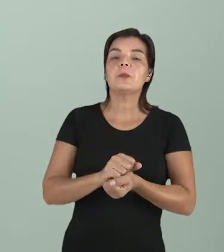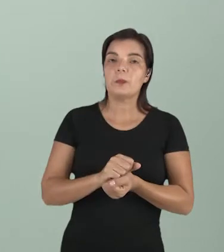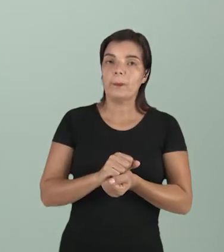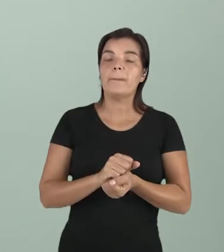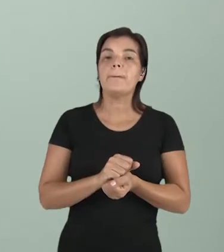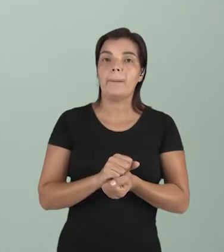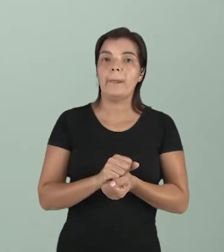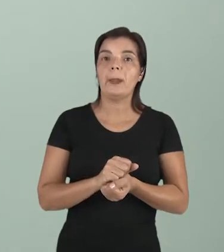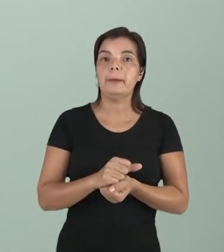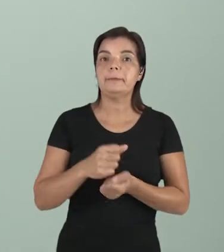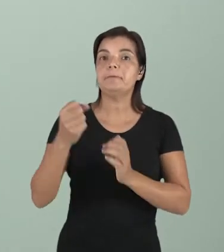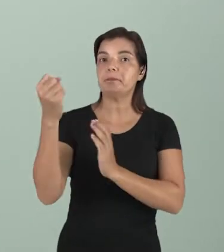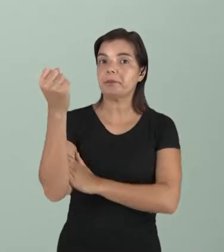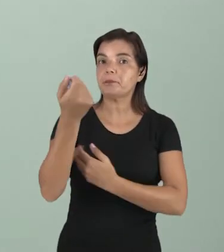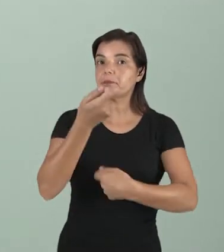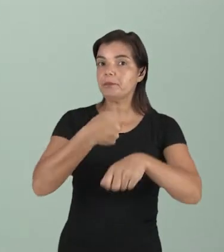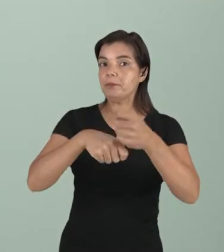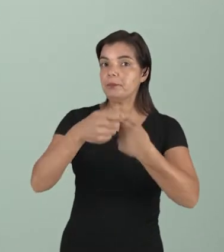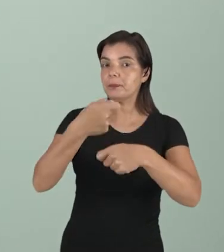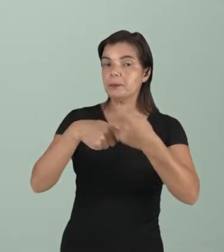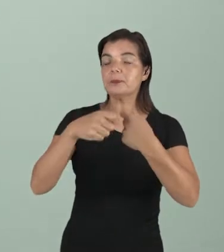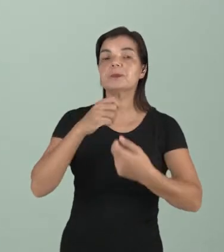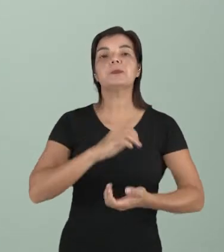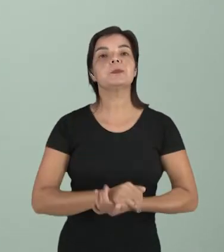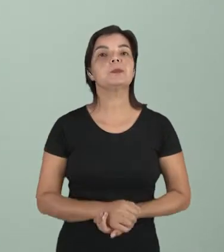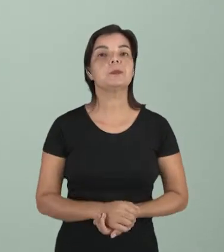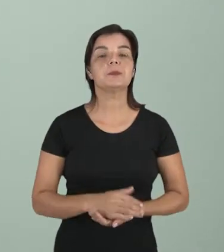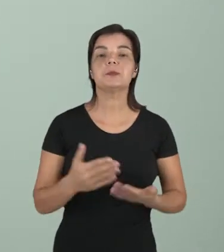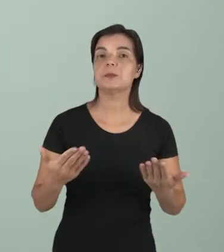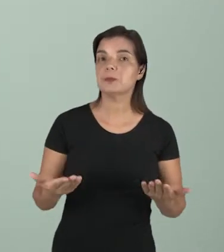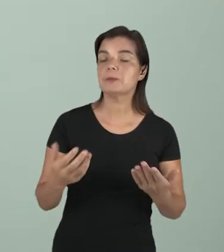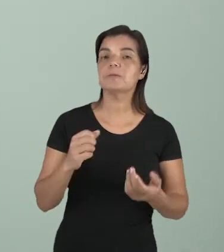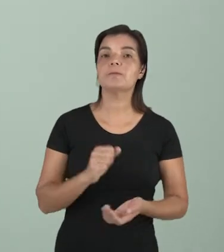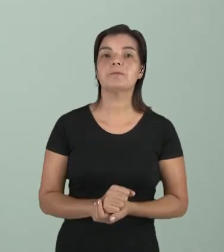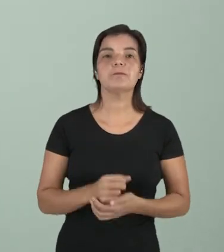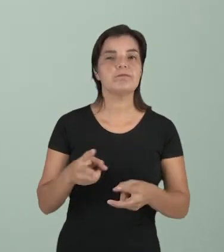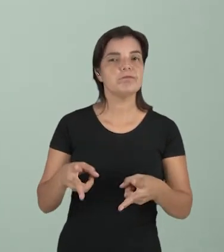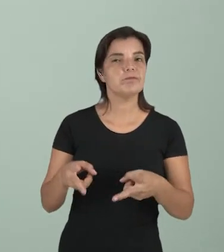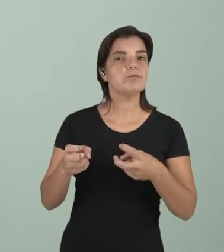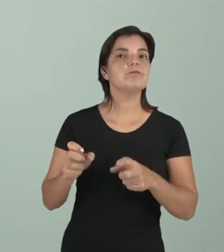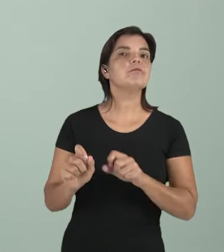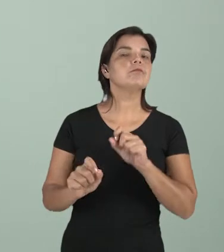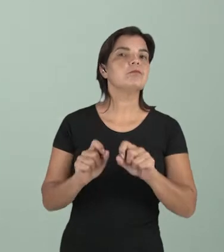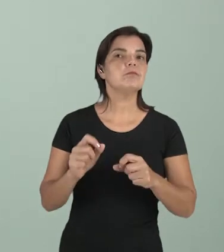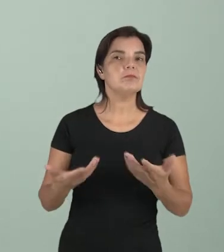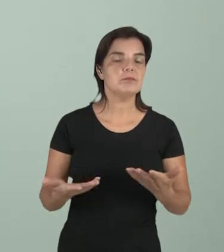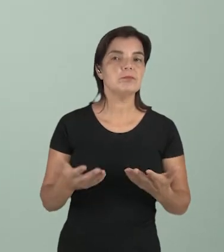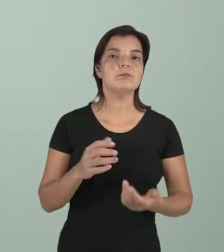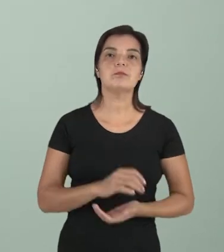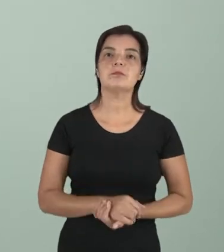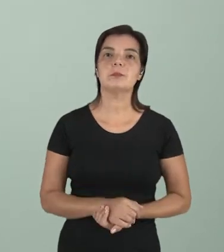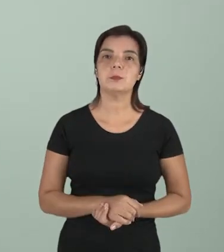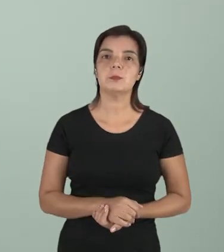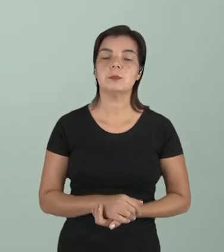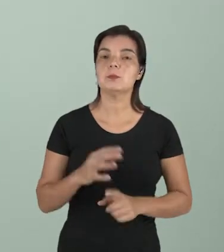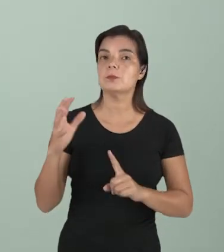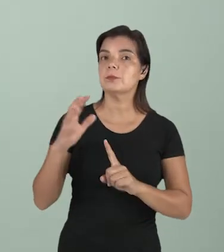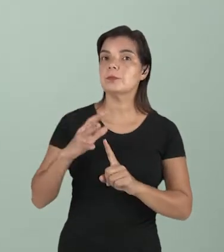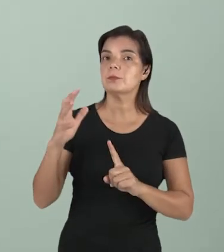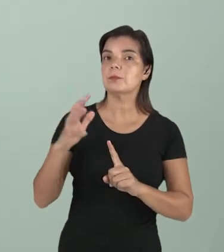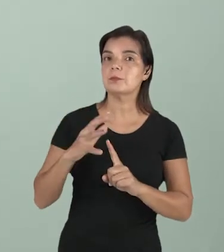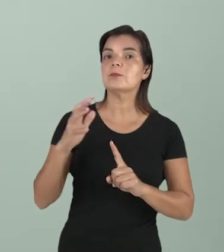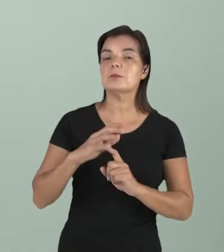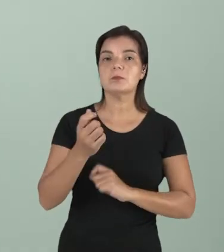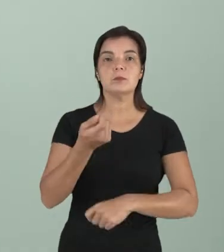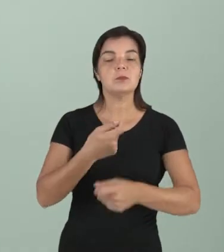uma superpotência econômica. E aí, a gente vai perceber que ele acaba